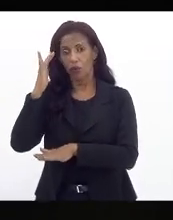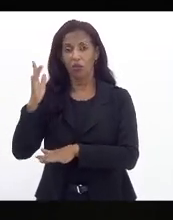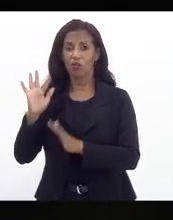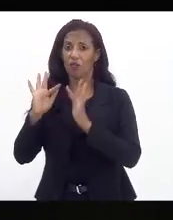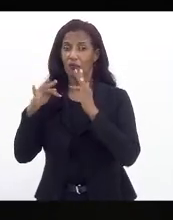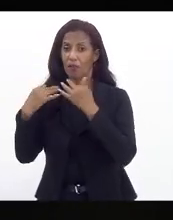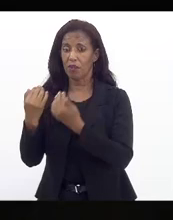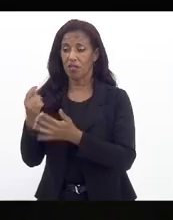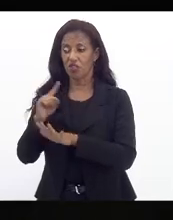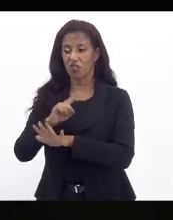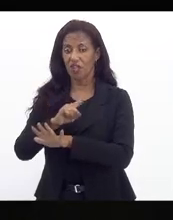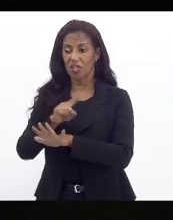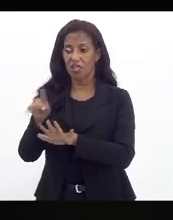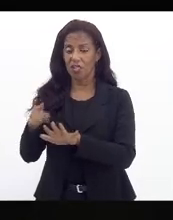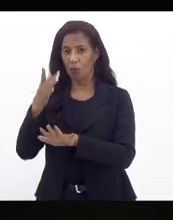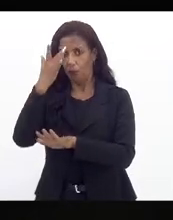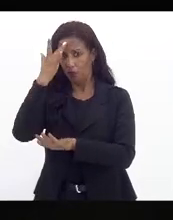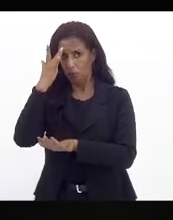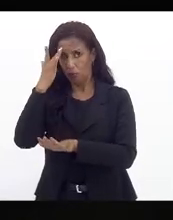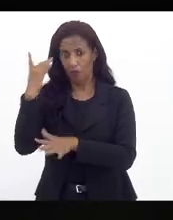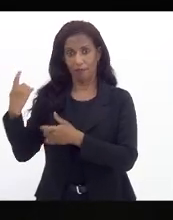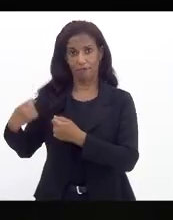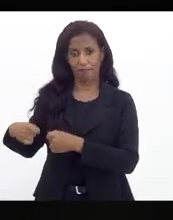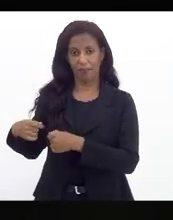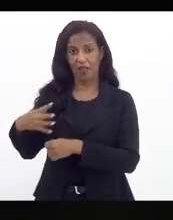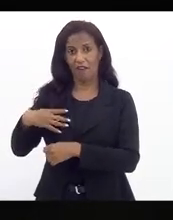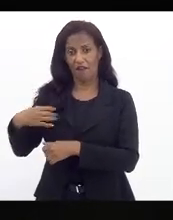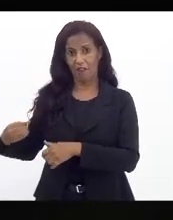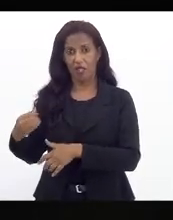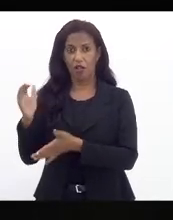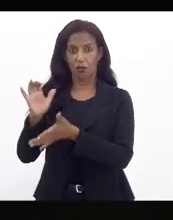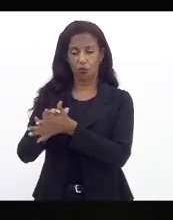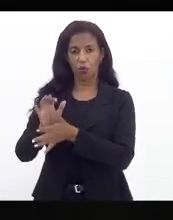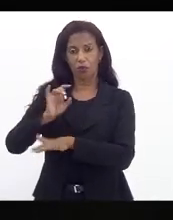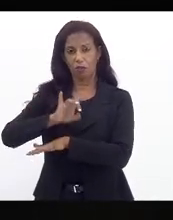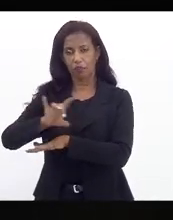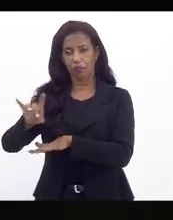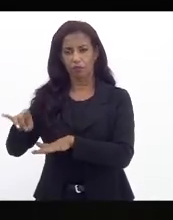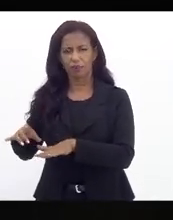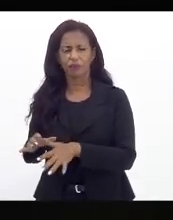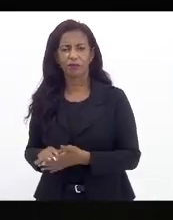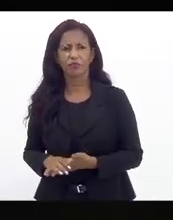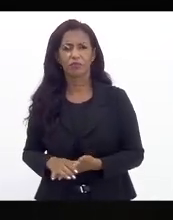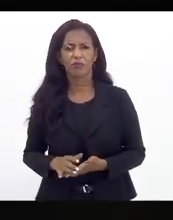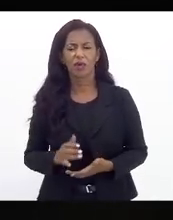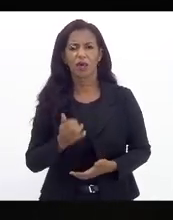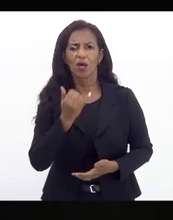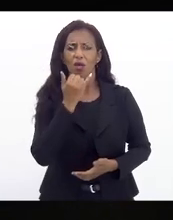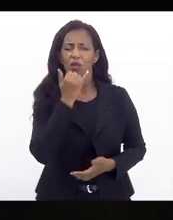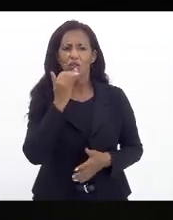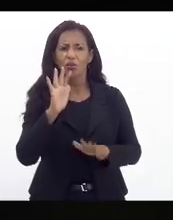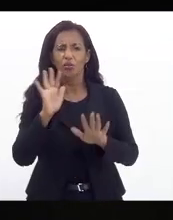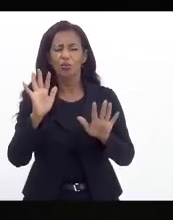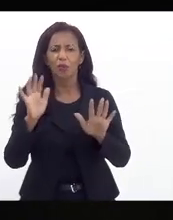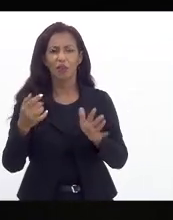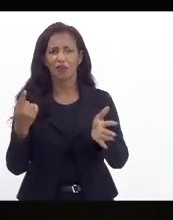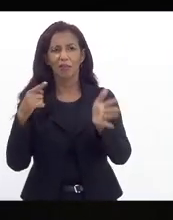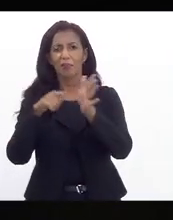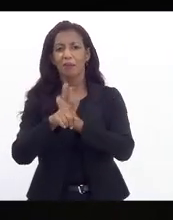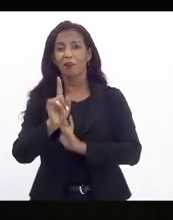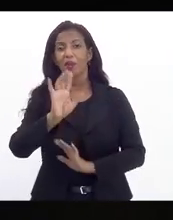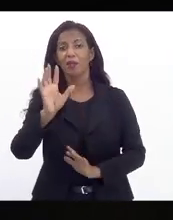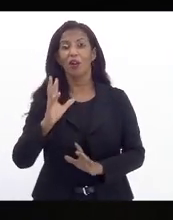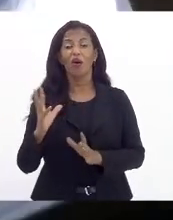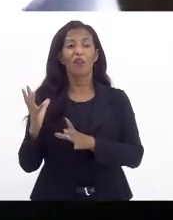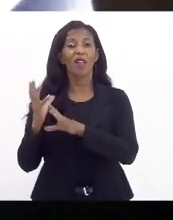tiver cinco dependentes é 50% é a cota familiar desculpa doutor Sérgio mas não é isso que eu estou perguntando eu estou falando de